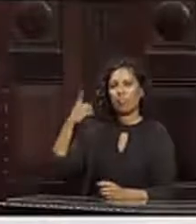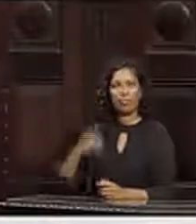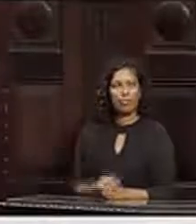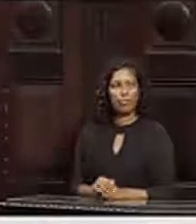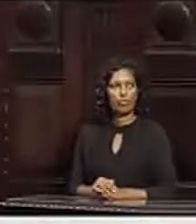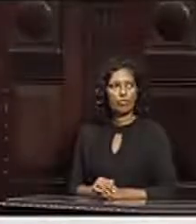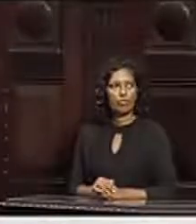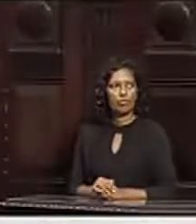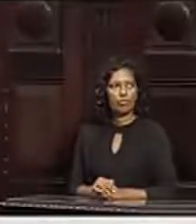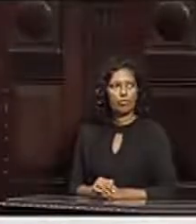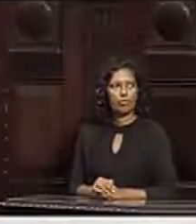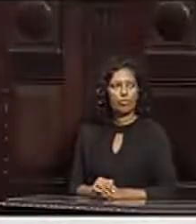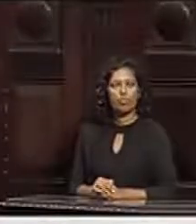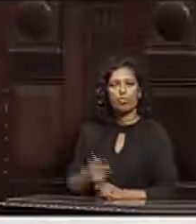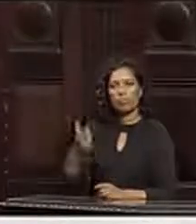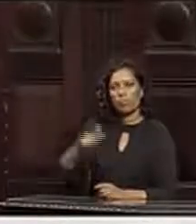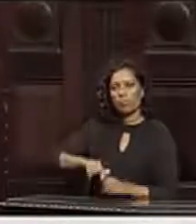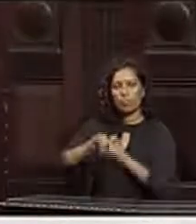ontem, senhora Presidente,